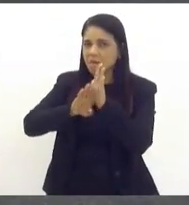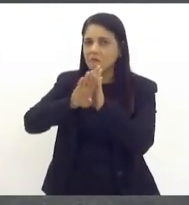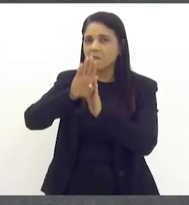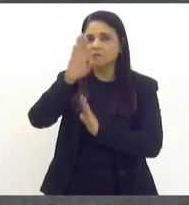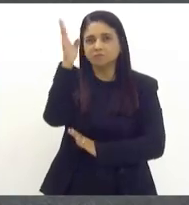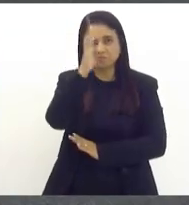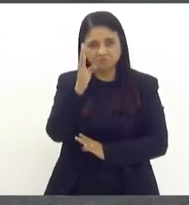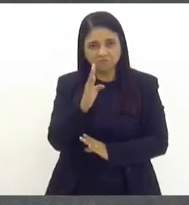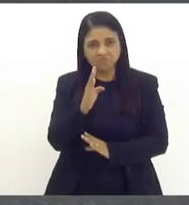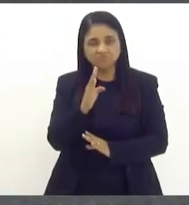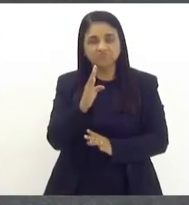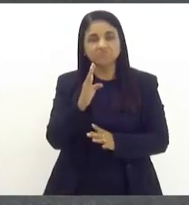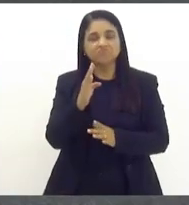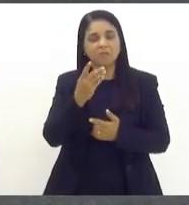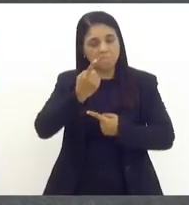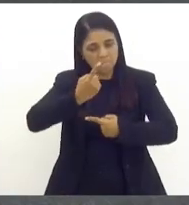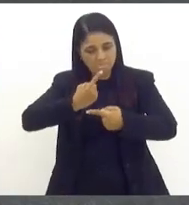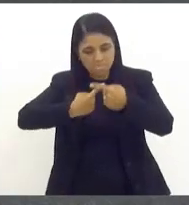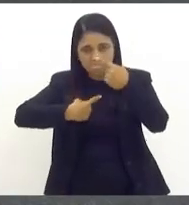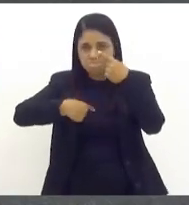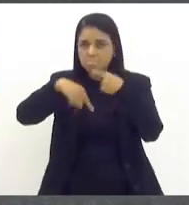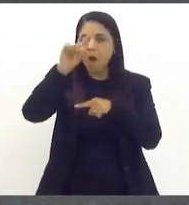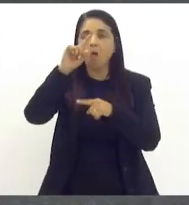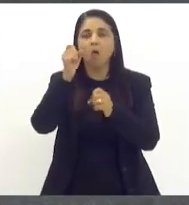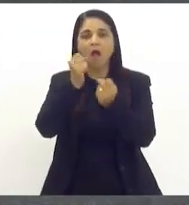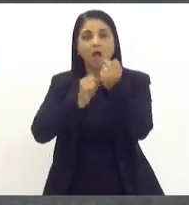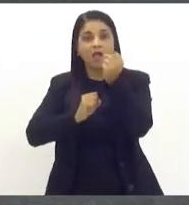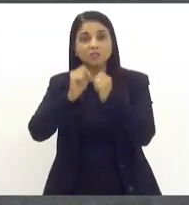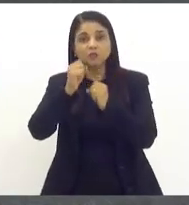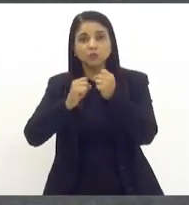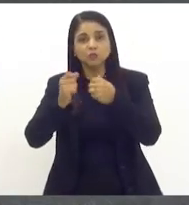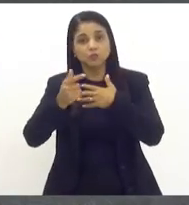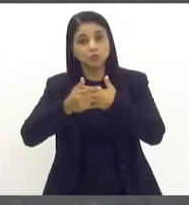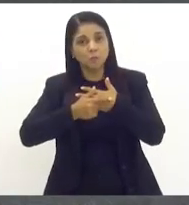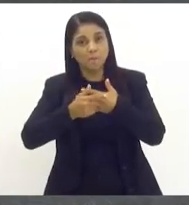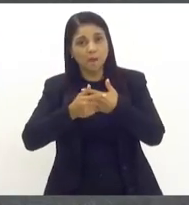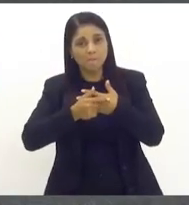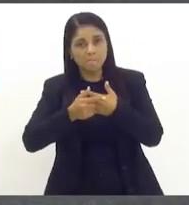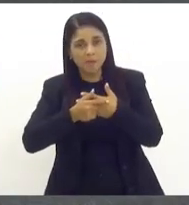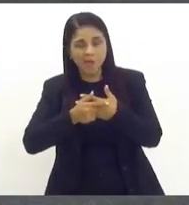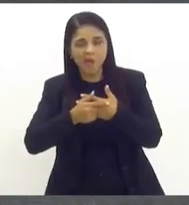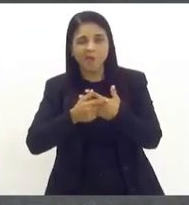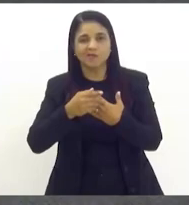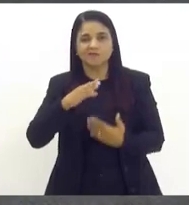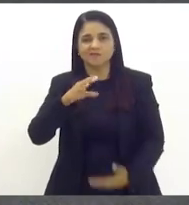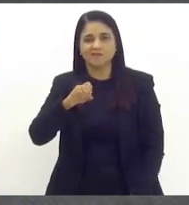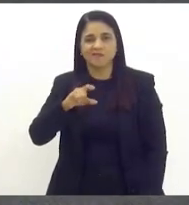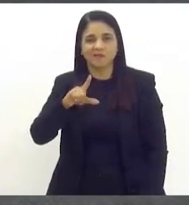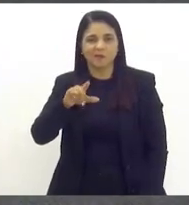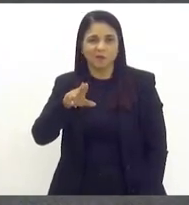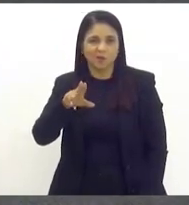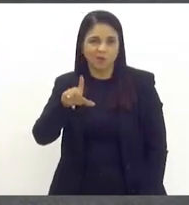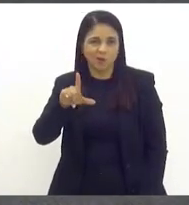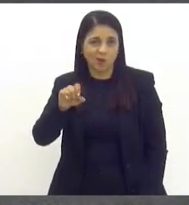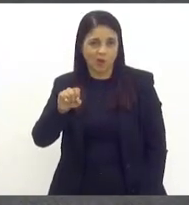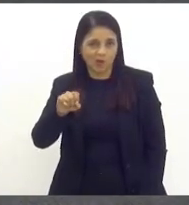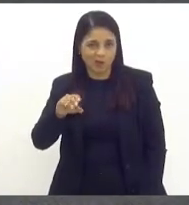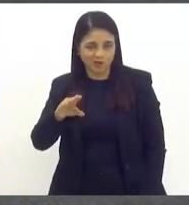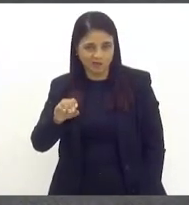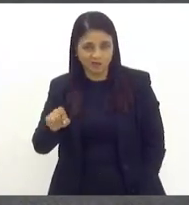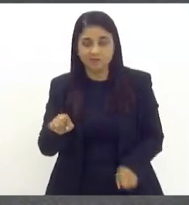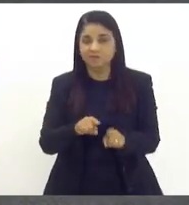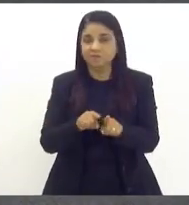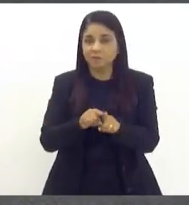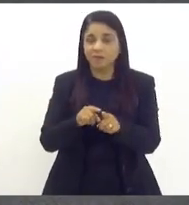estava vendo supera a indústria de papel e celulose supera a Indústria Farmacêutica